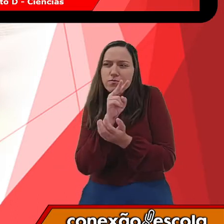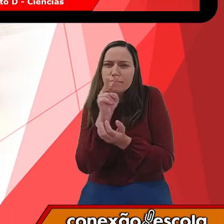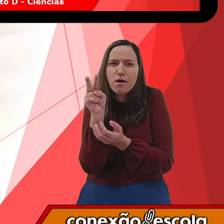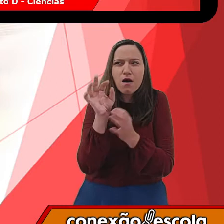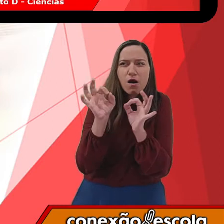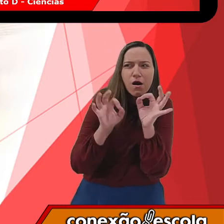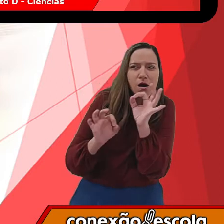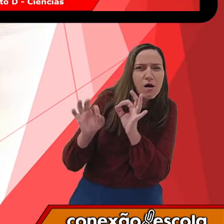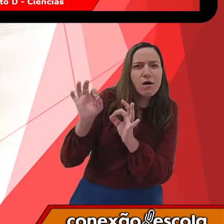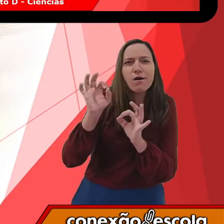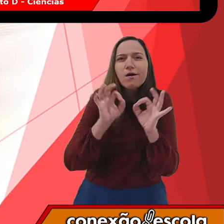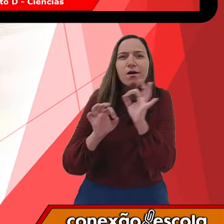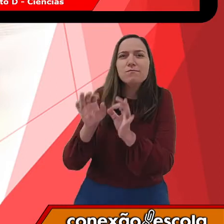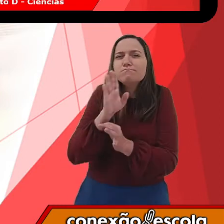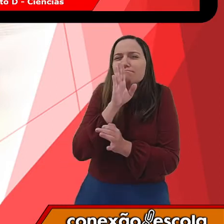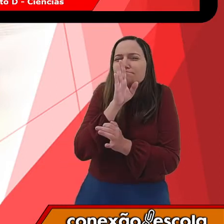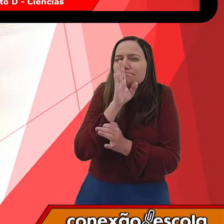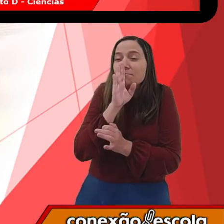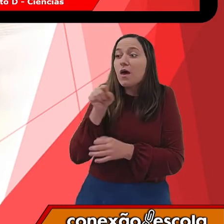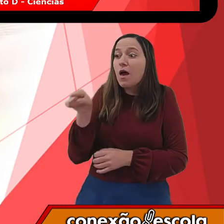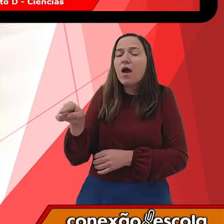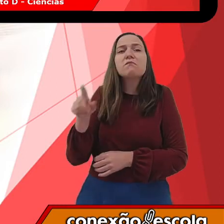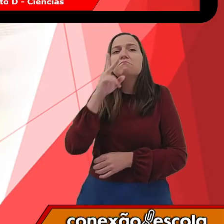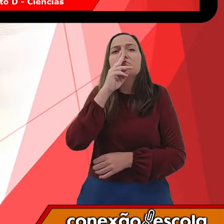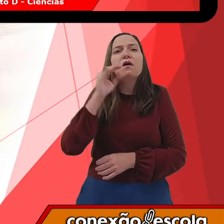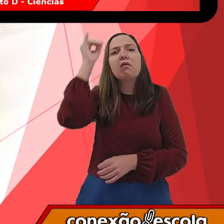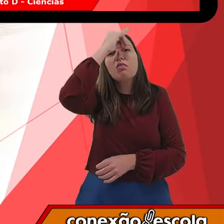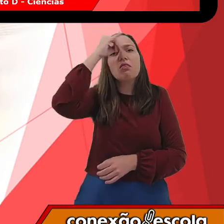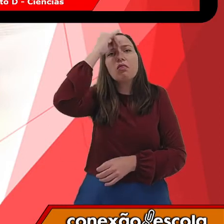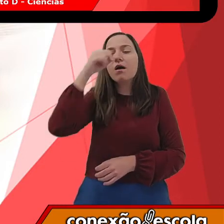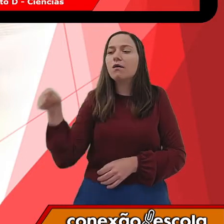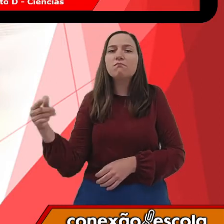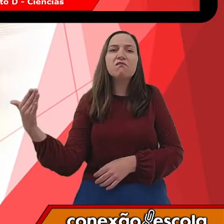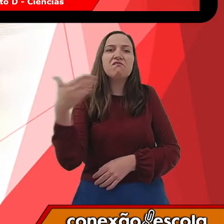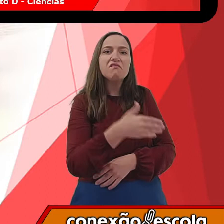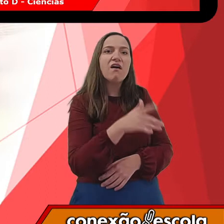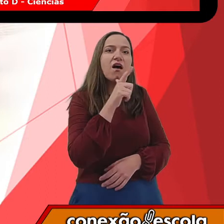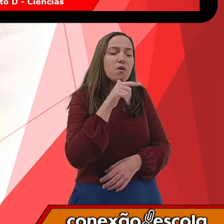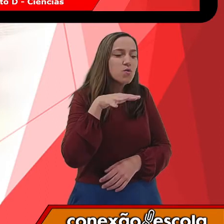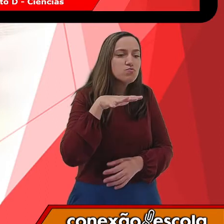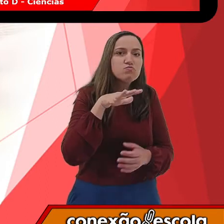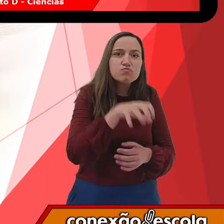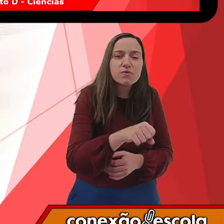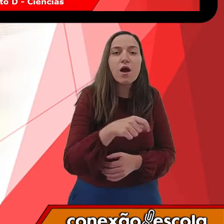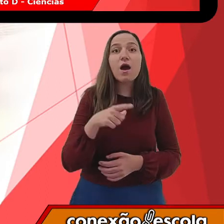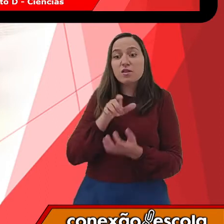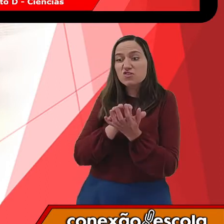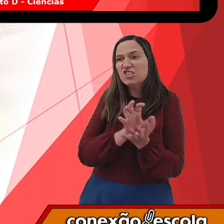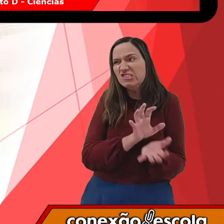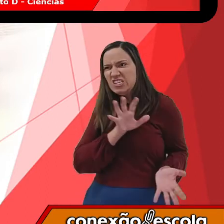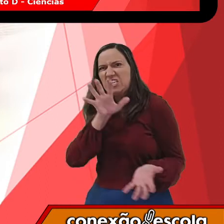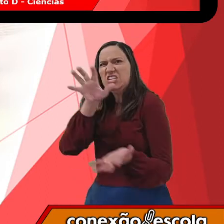observa silenciosamente a vítima. E quando a presa se aproxima para beber água, o crocodilo ataca e arrasta